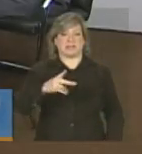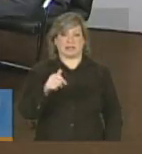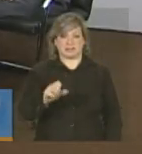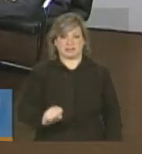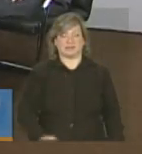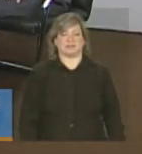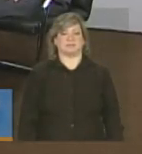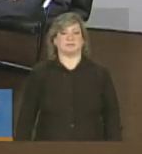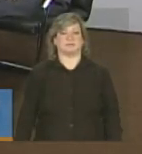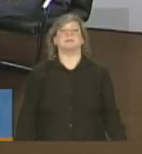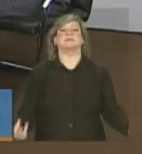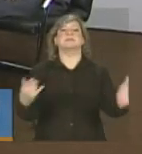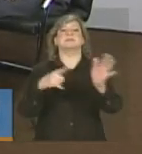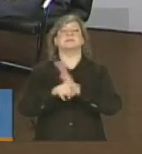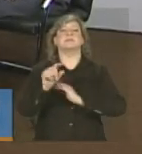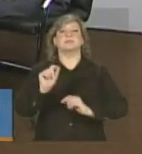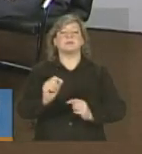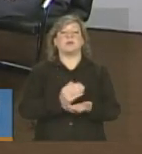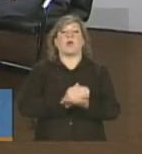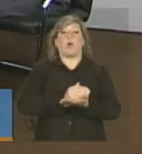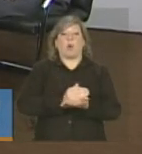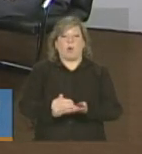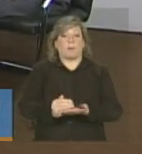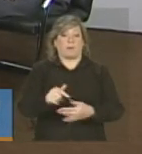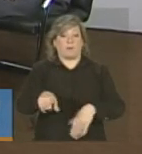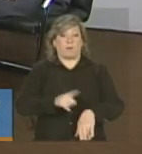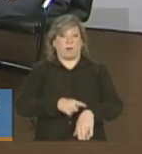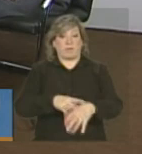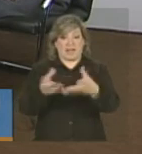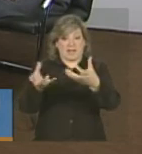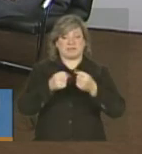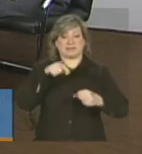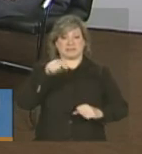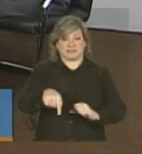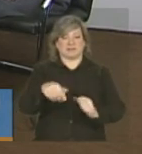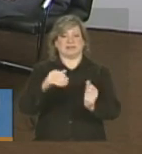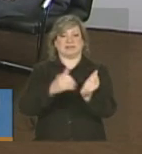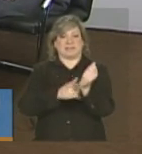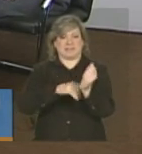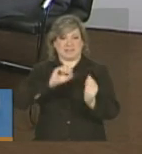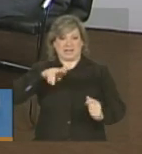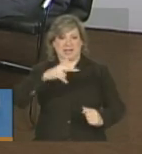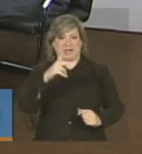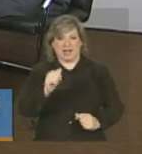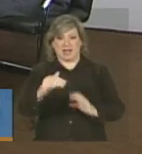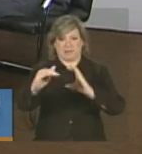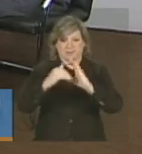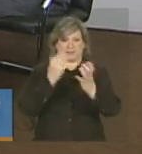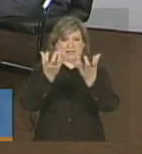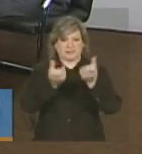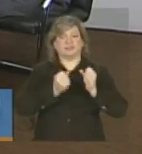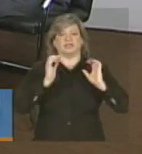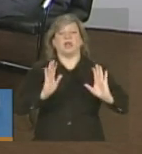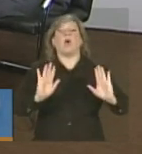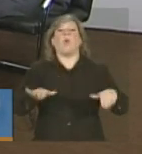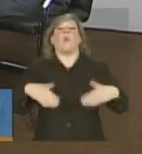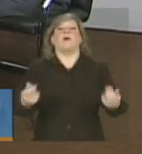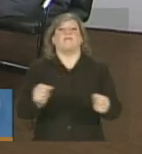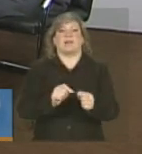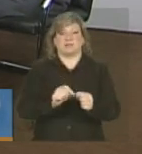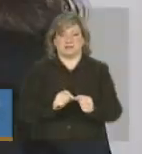Cristina, a partir do momento em que se recebe essa senha por e-mail, qual que é o próximo passo? Tá, inicialmente, Renata, eu só